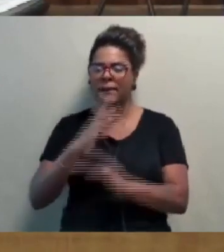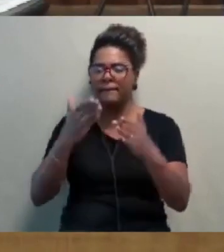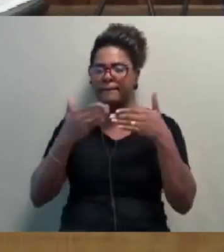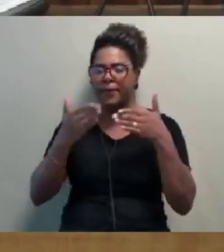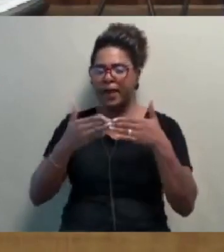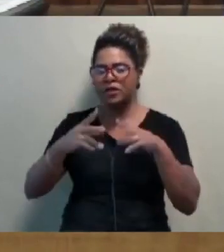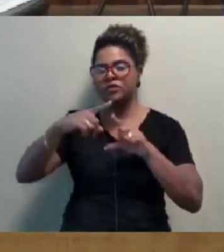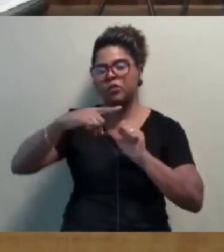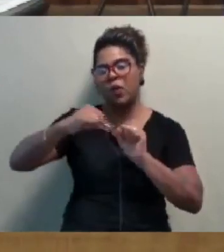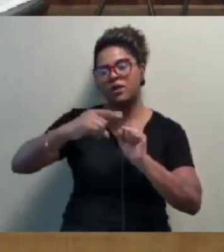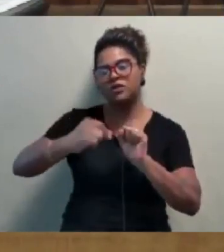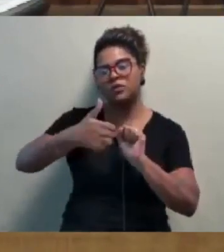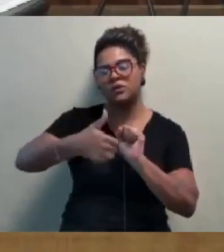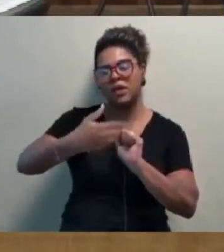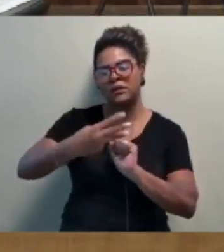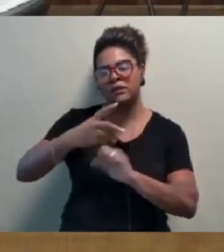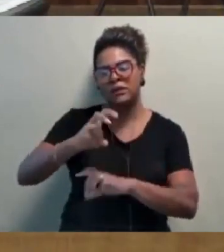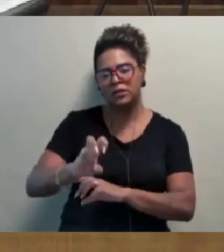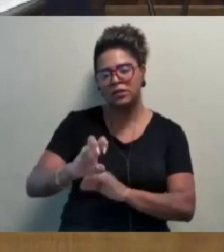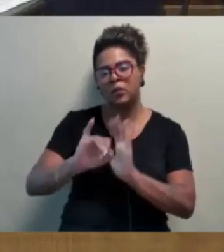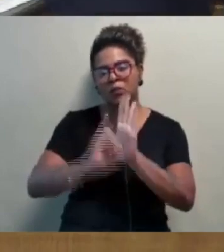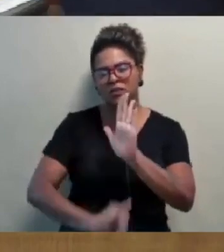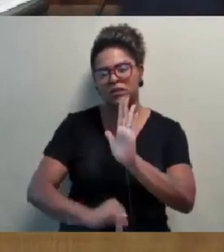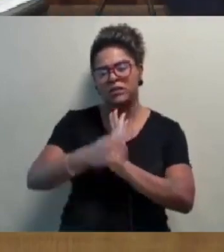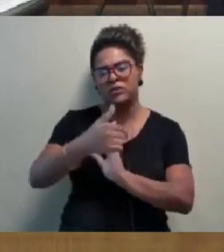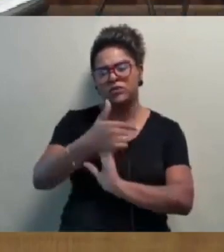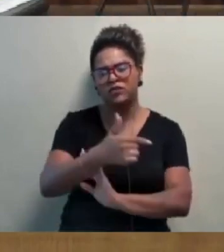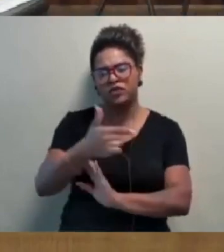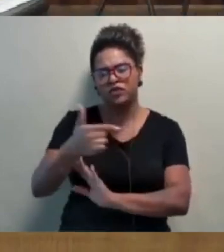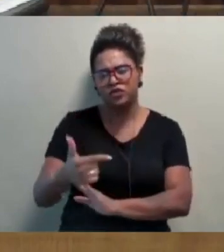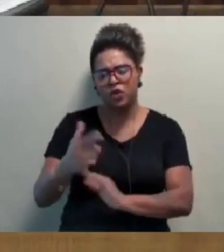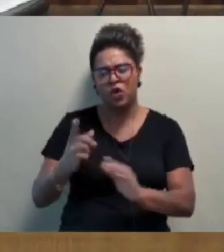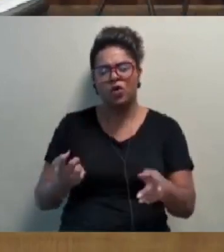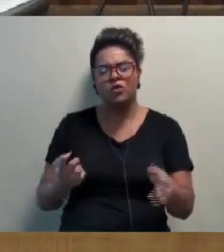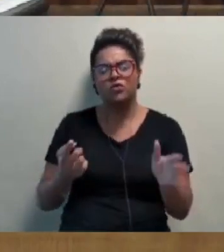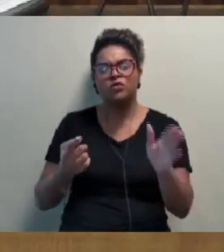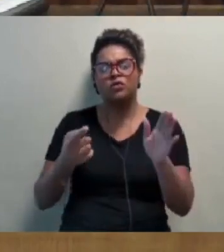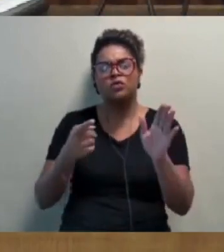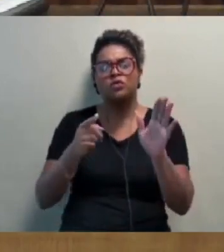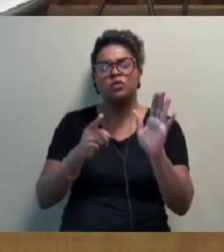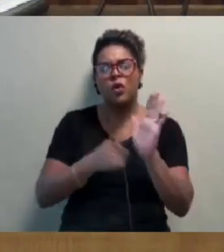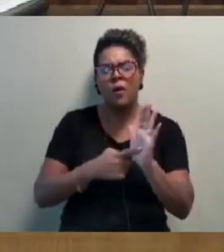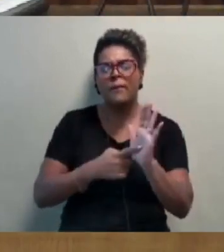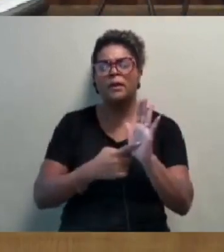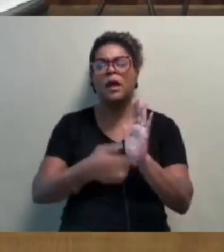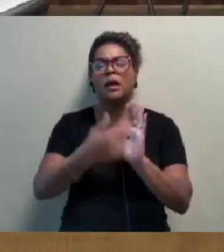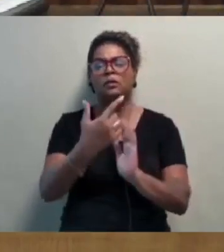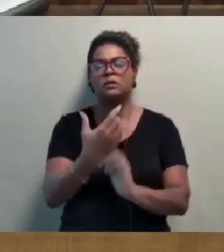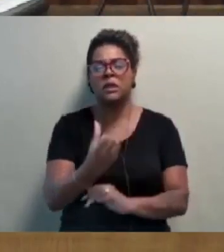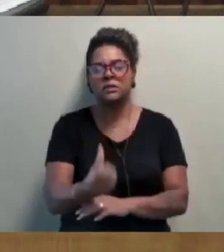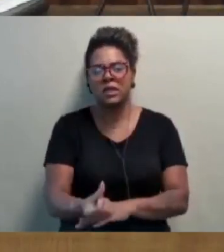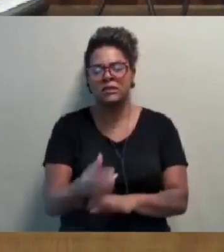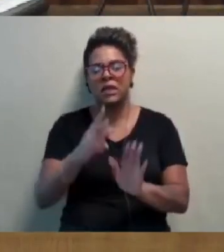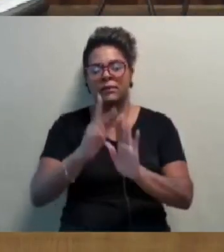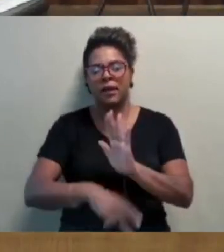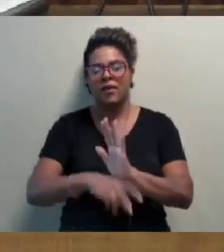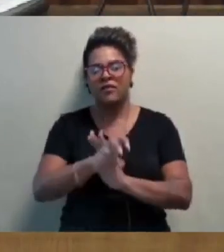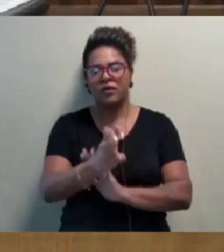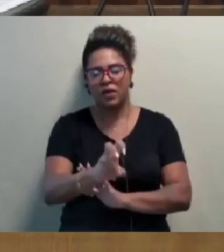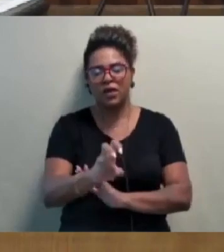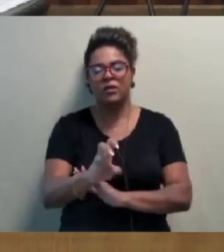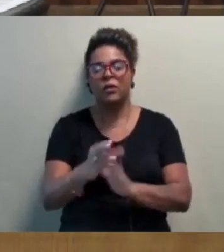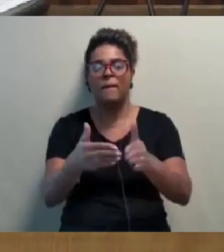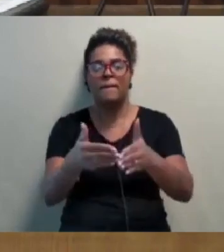inciso 22, combinado com o artigo 160, parágrafo 5º, ambos do regimento interno, que seja votado com preferência,